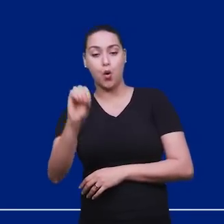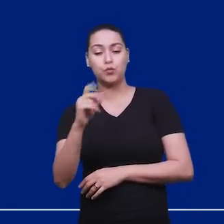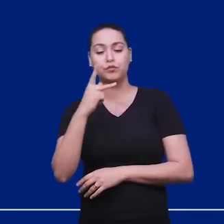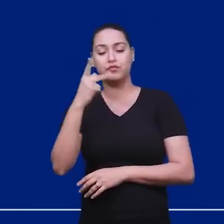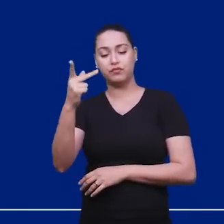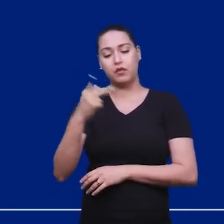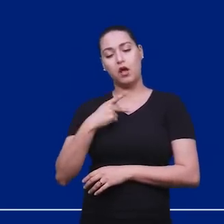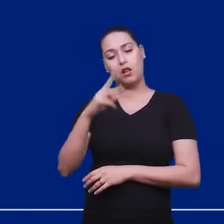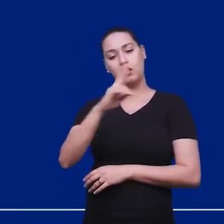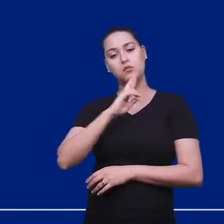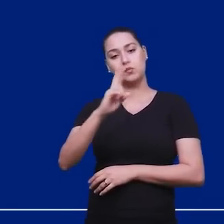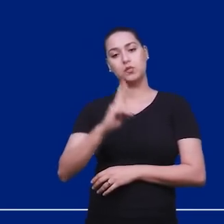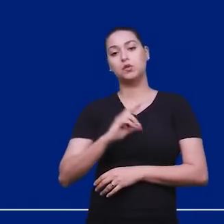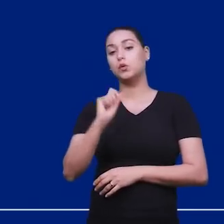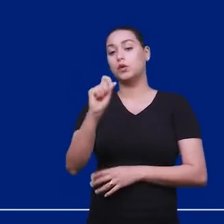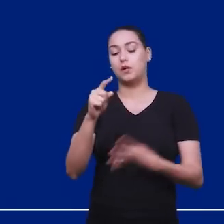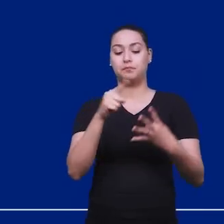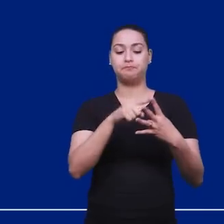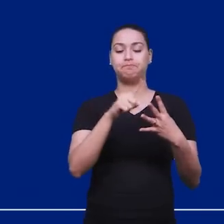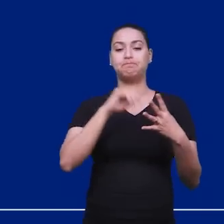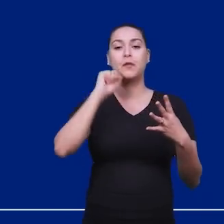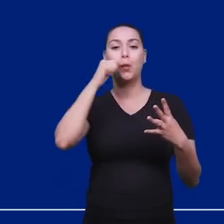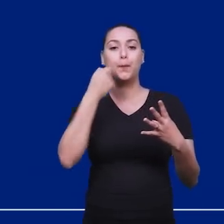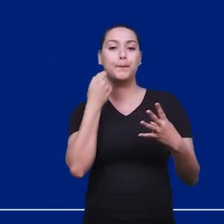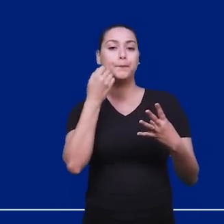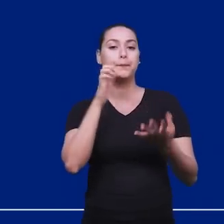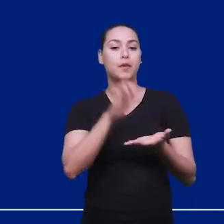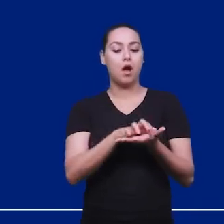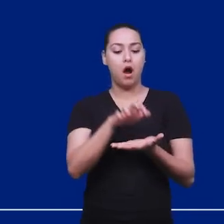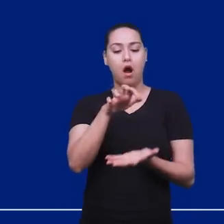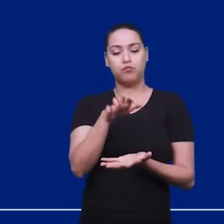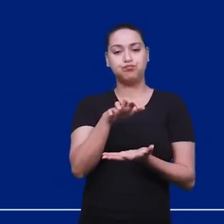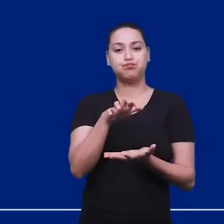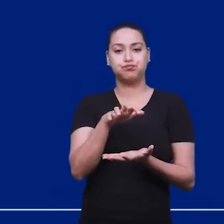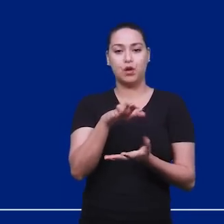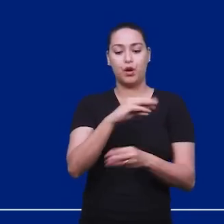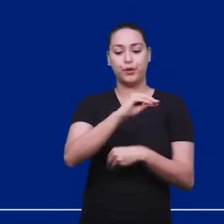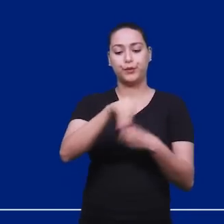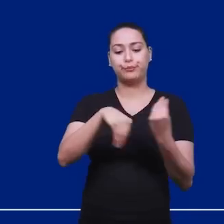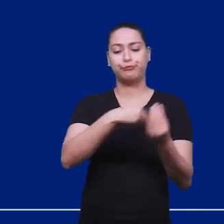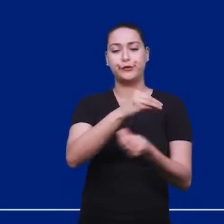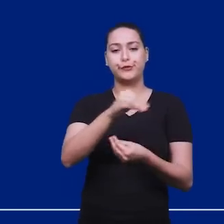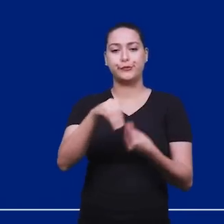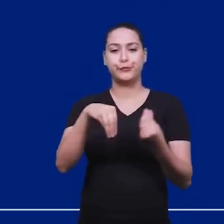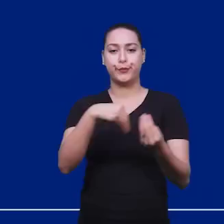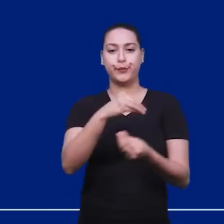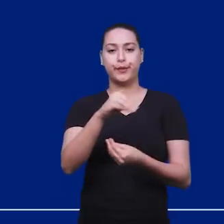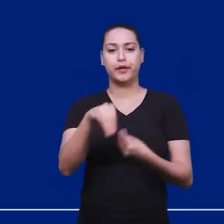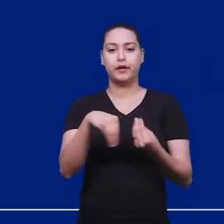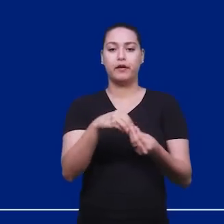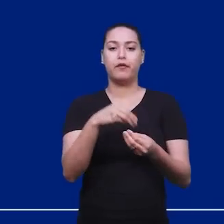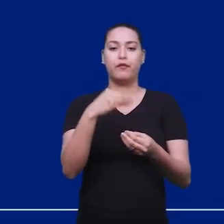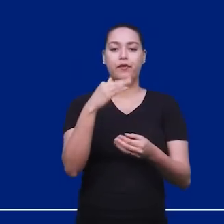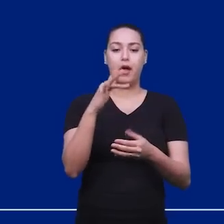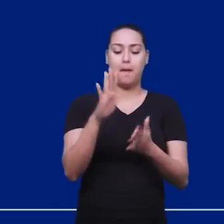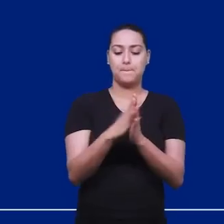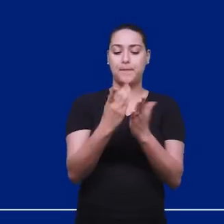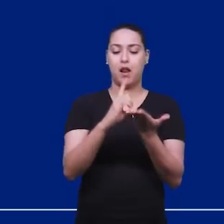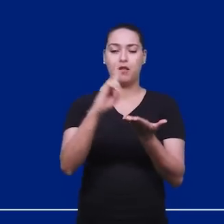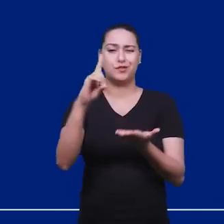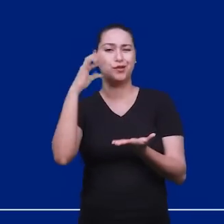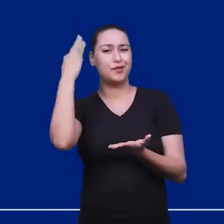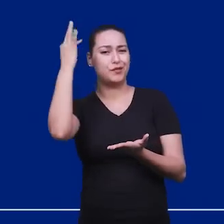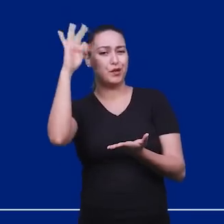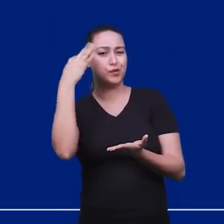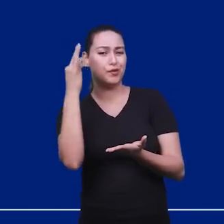Goiânia, Goiás, respondeu o seguinte, vamos lá. Aquele que comer pão levedado, ele diz o seguinte, a letra A, aquele que mistura